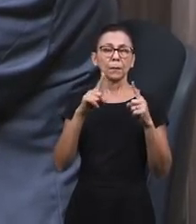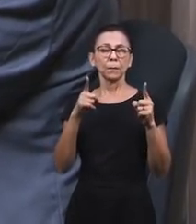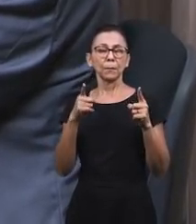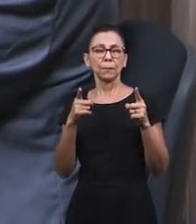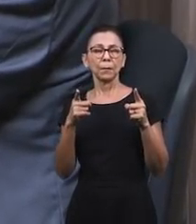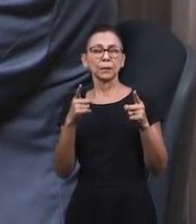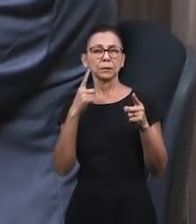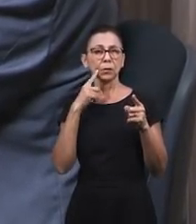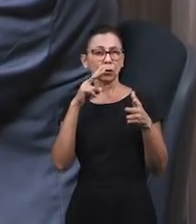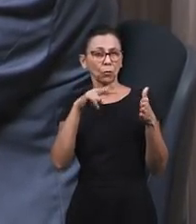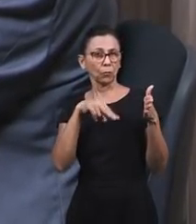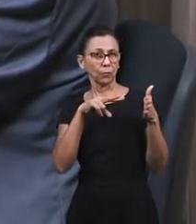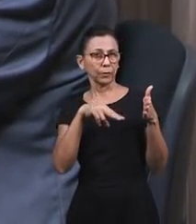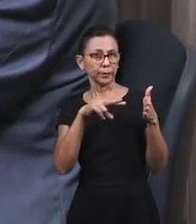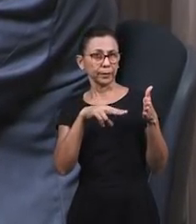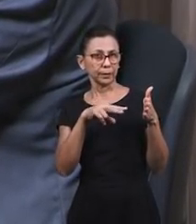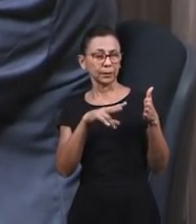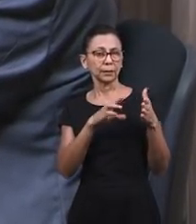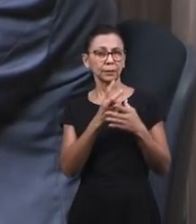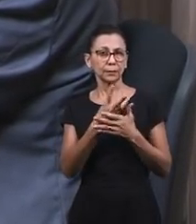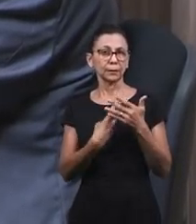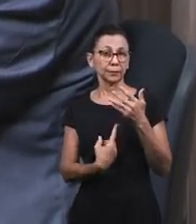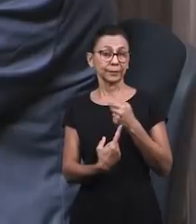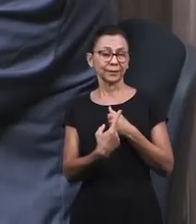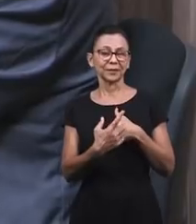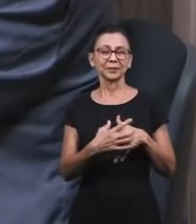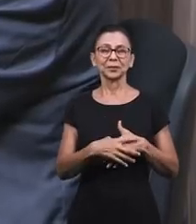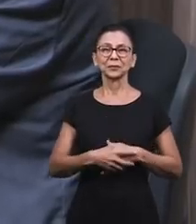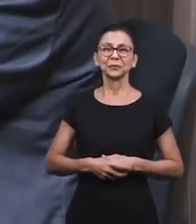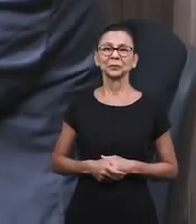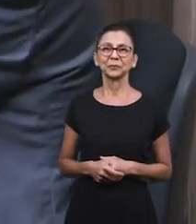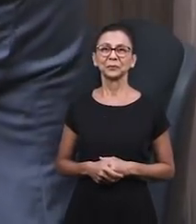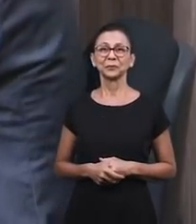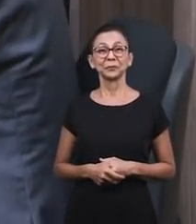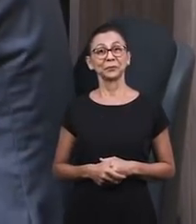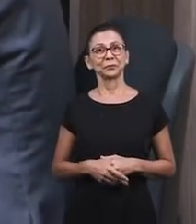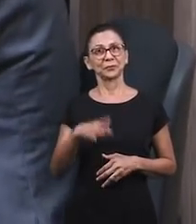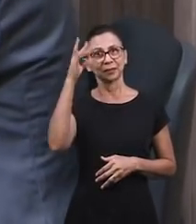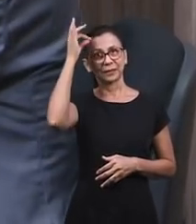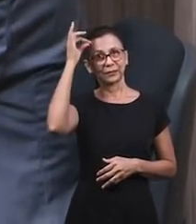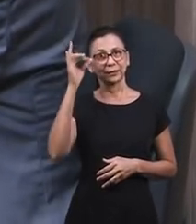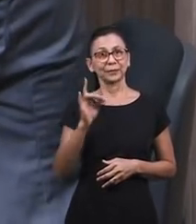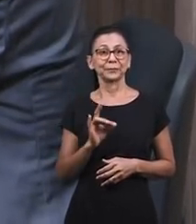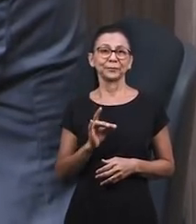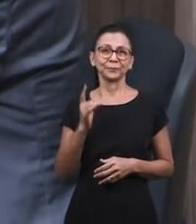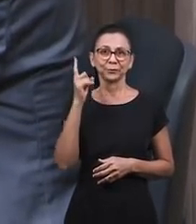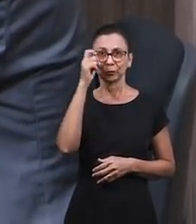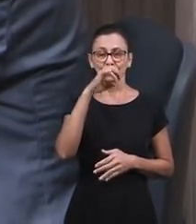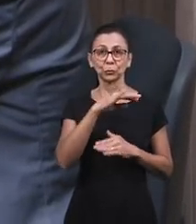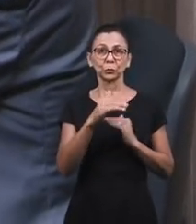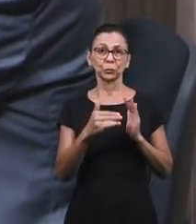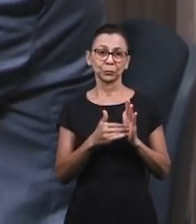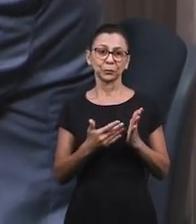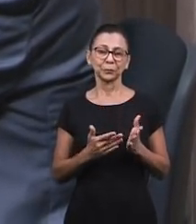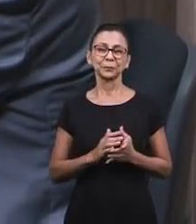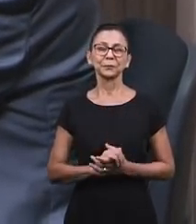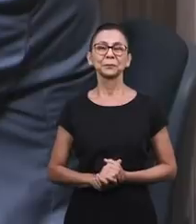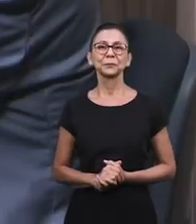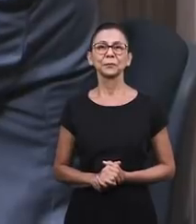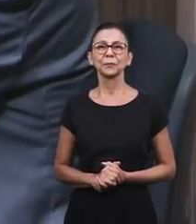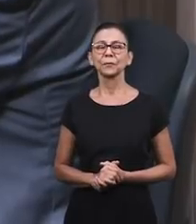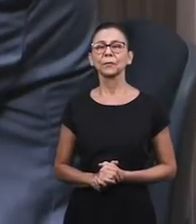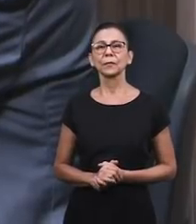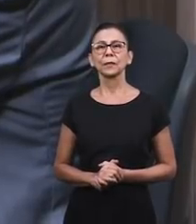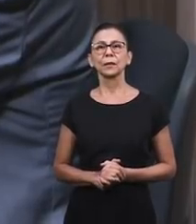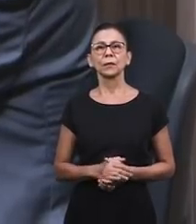ter que ler aqui, porque claro, na minha idade assim, a gente não lembra, a gente não vai lembrando tudo, né? Mas vamos lá. Então nós põe um texto aqui, por exemplo, nós vemos a ênfase